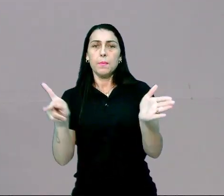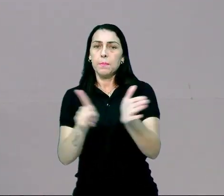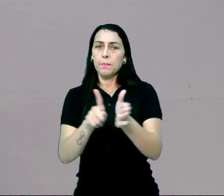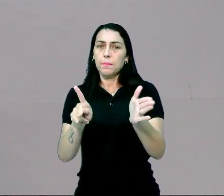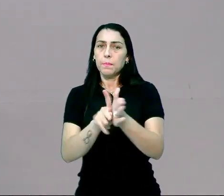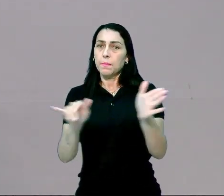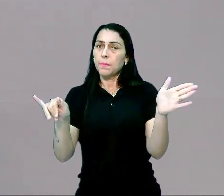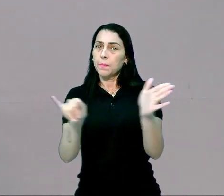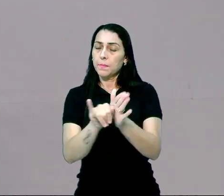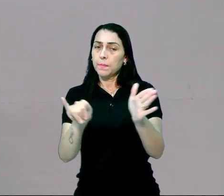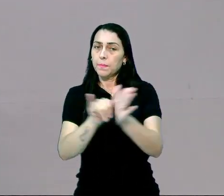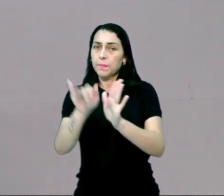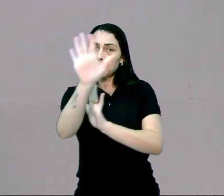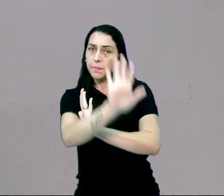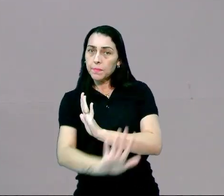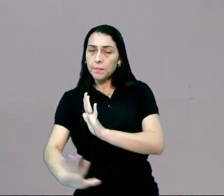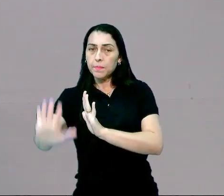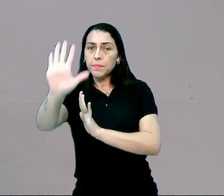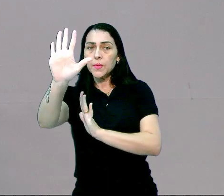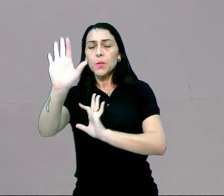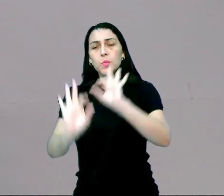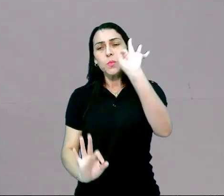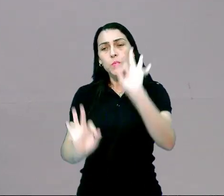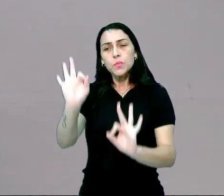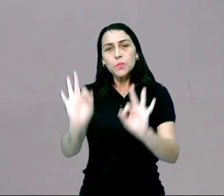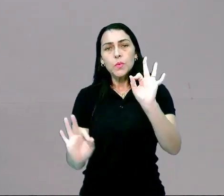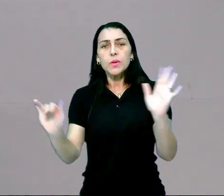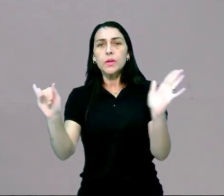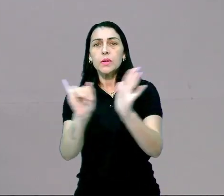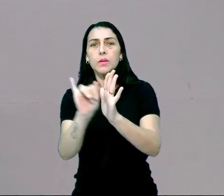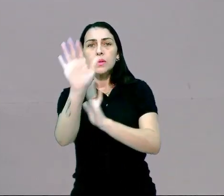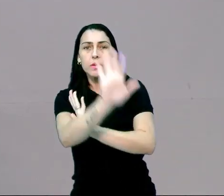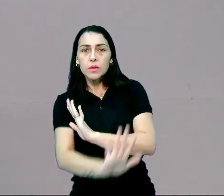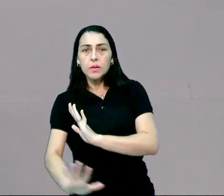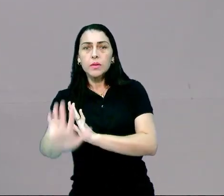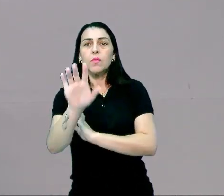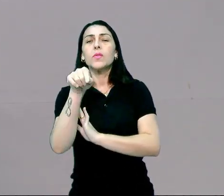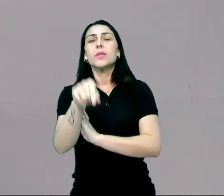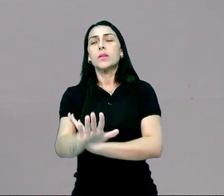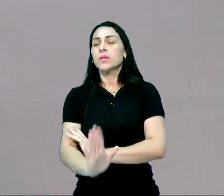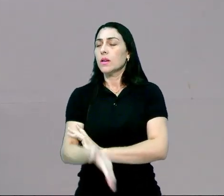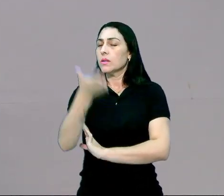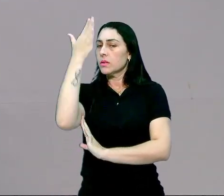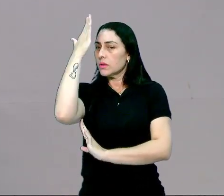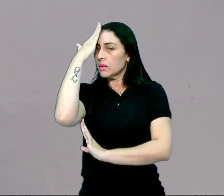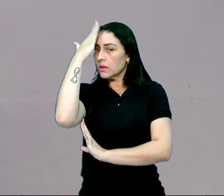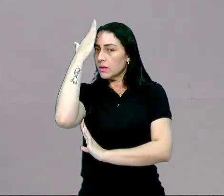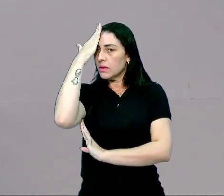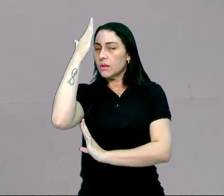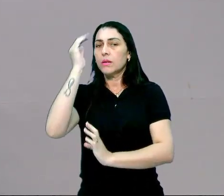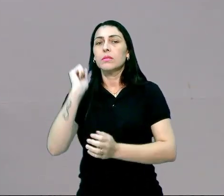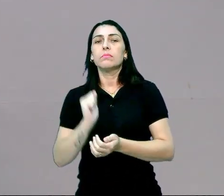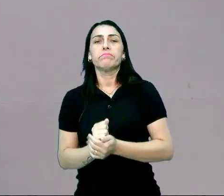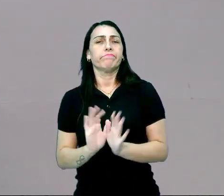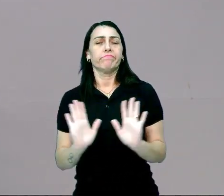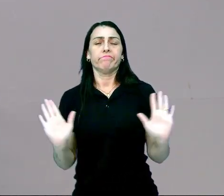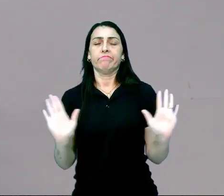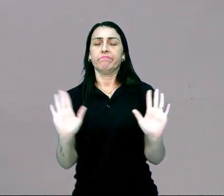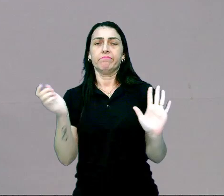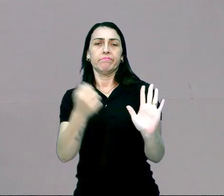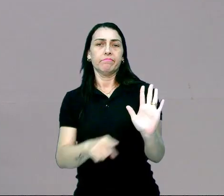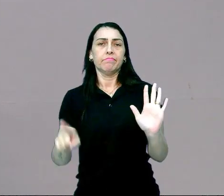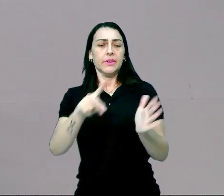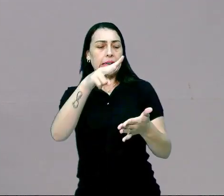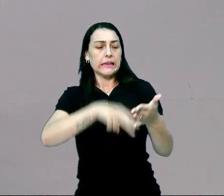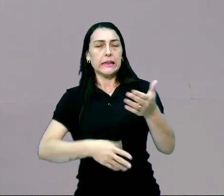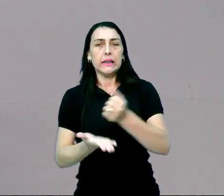da identidade nacional, da construção da identidade nacional, você já sabe que talvez não precisa